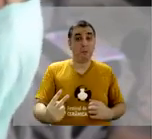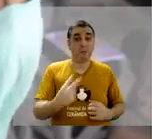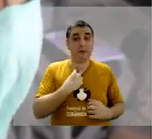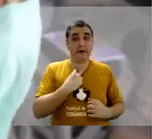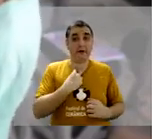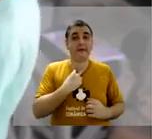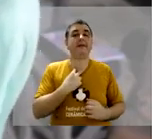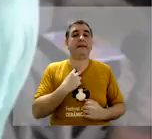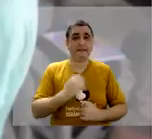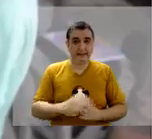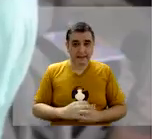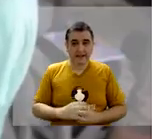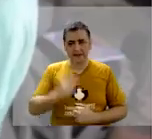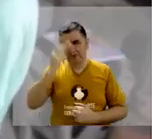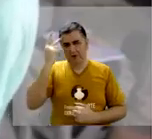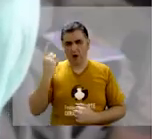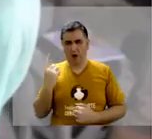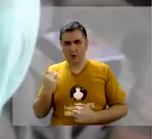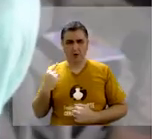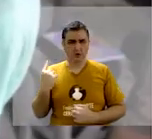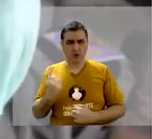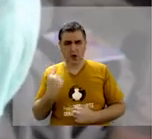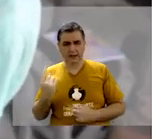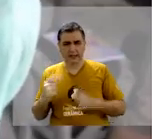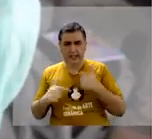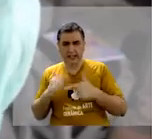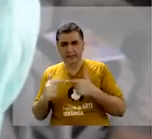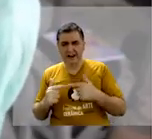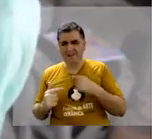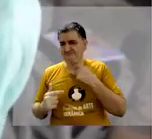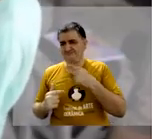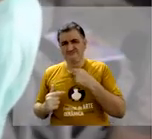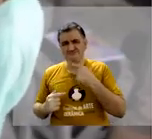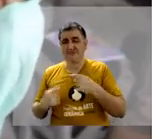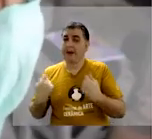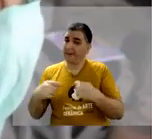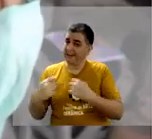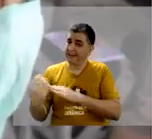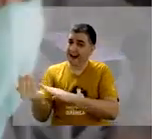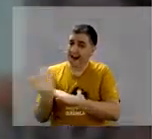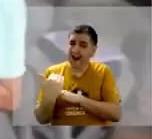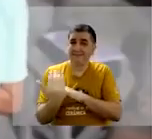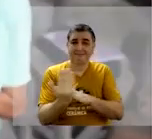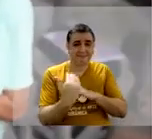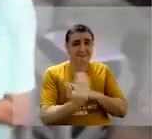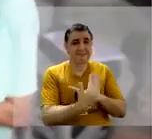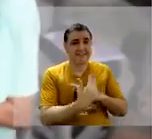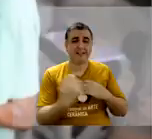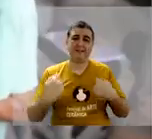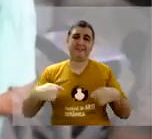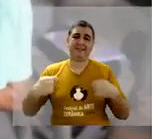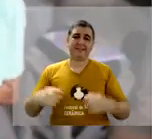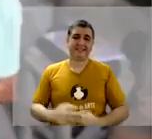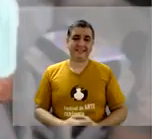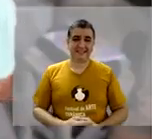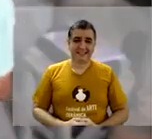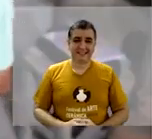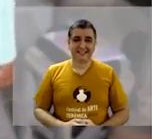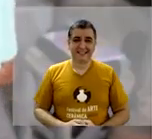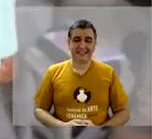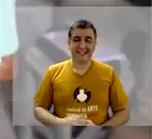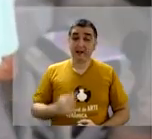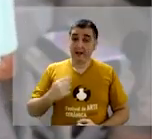Uma peça dá muita etapa para ser feita. E uma pessoa sozinha mesmo não dá conta, não. Quando eu consigo fazer muita